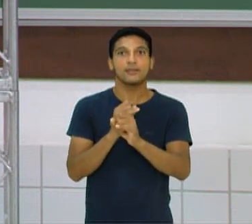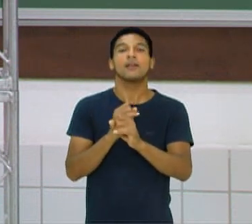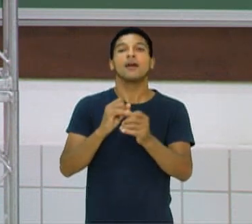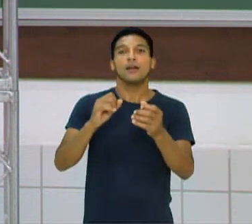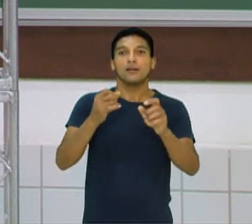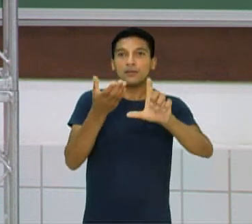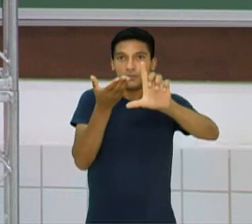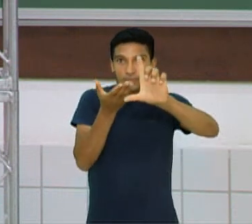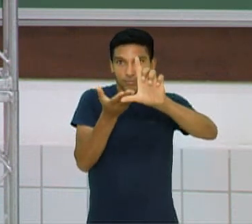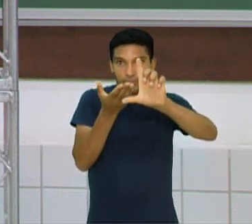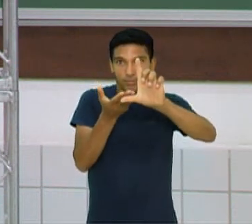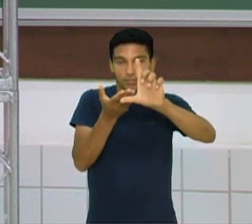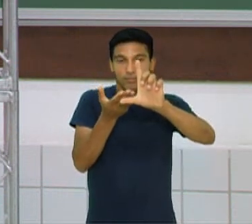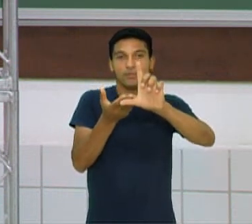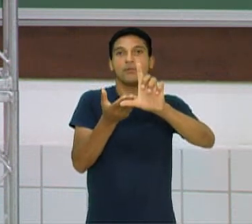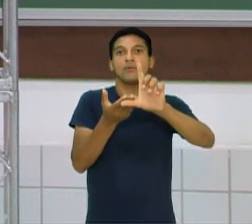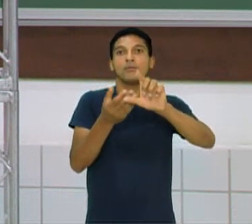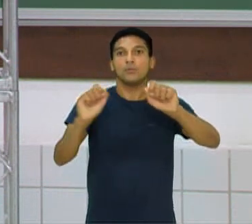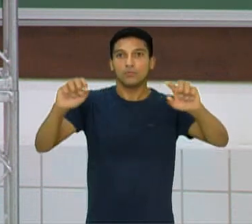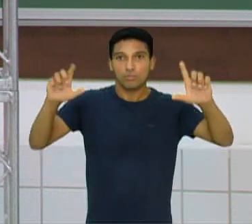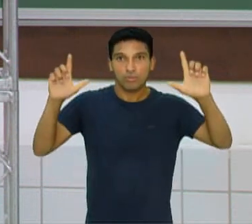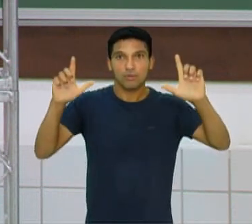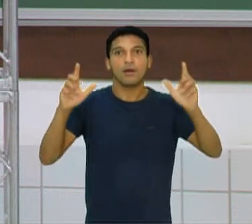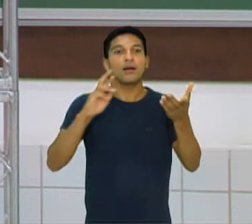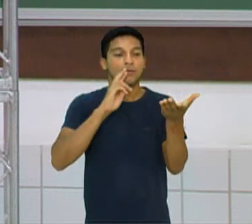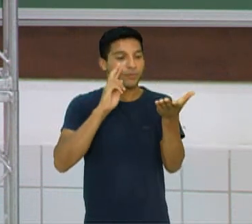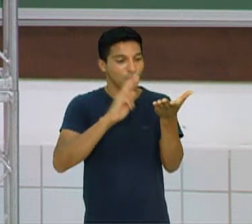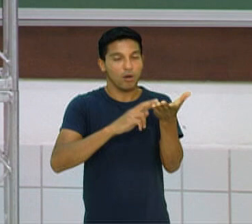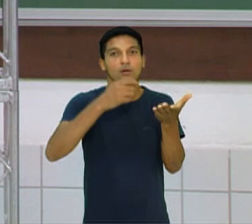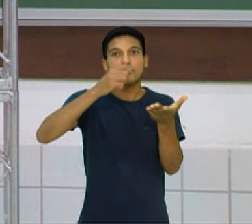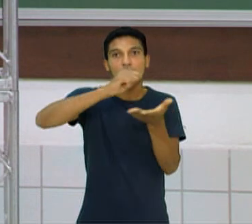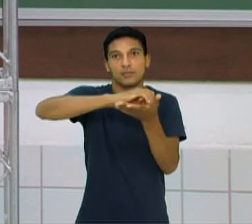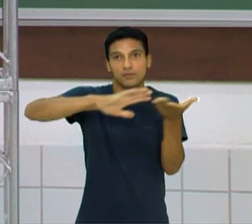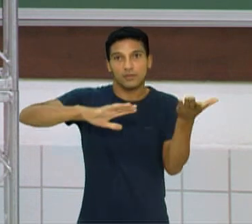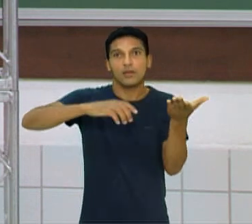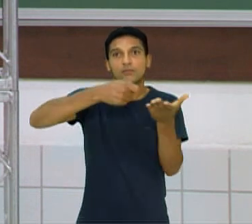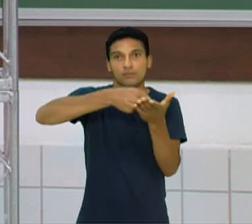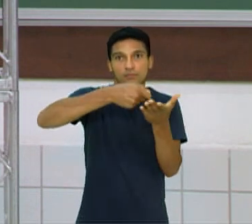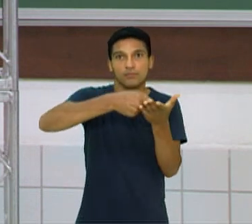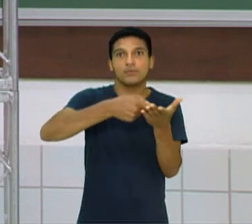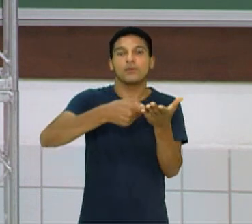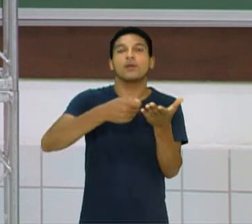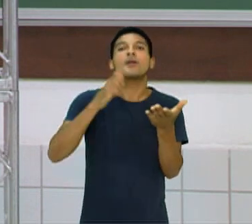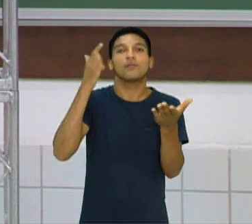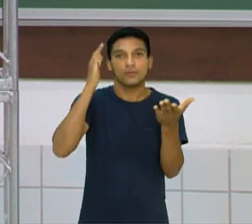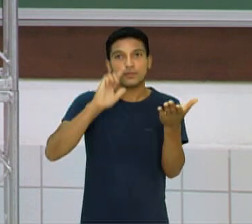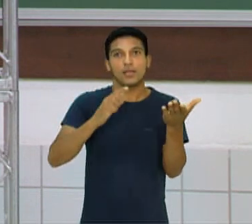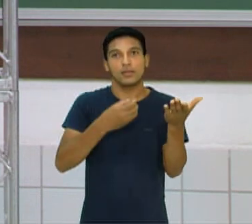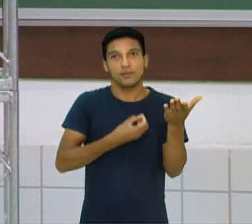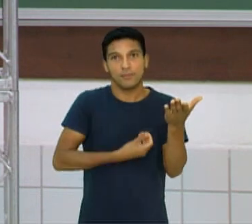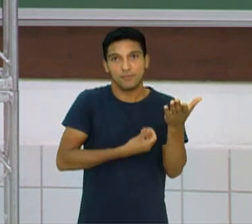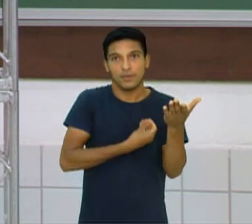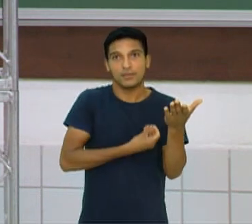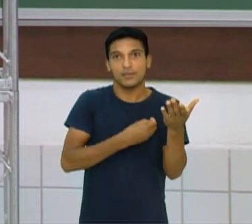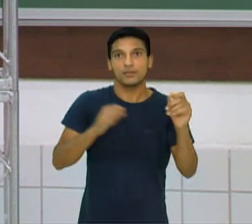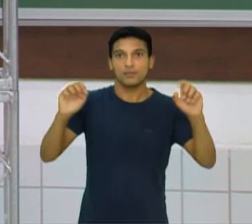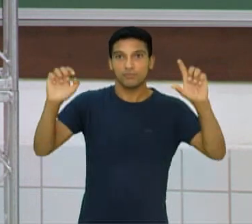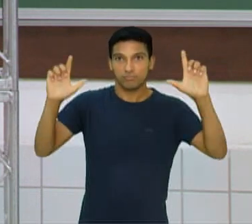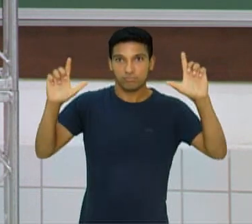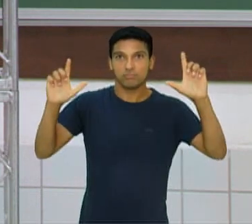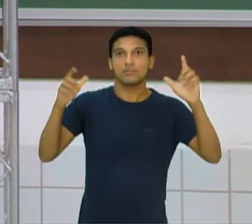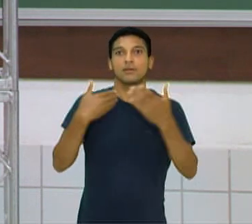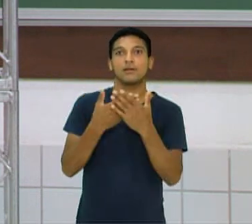atividade obrigatória. Ela vai garantir a sua presença na nossa aula. Muito importante, não esqueça